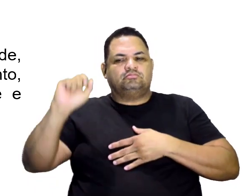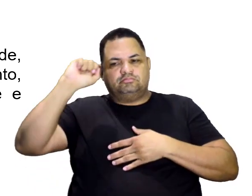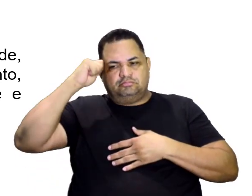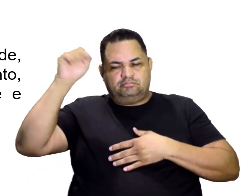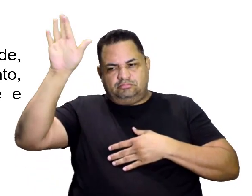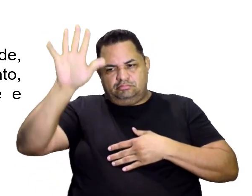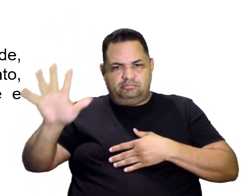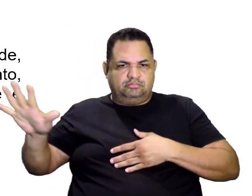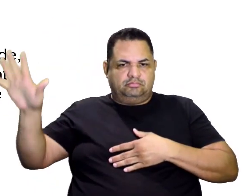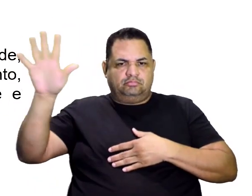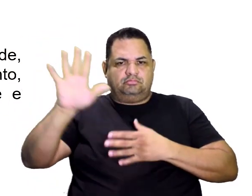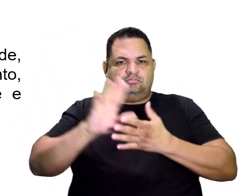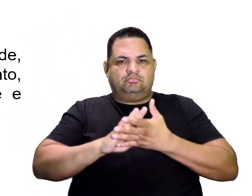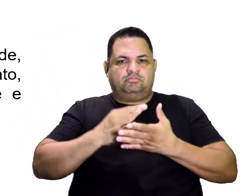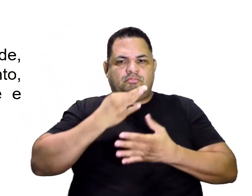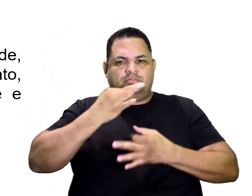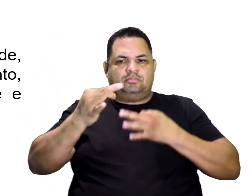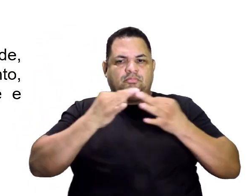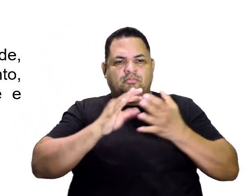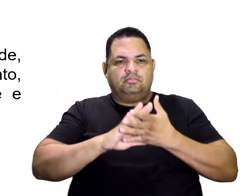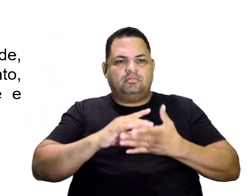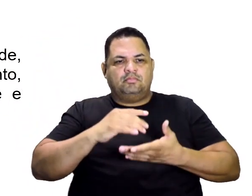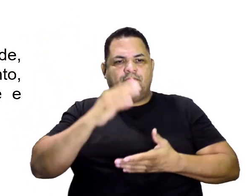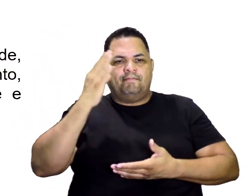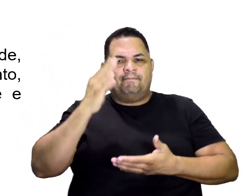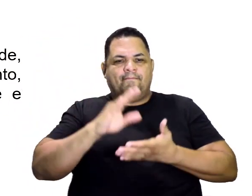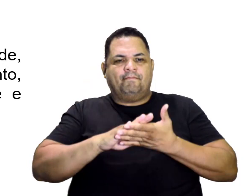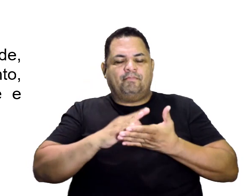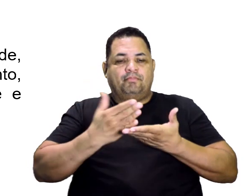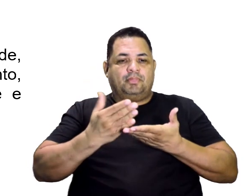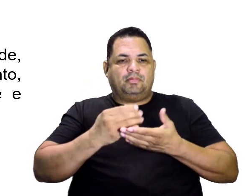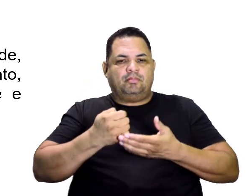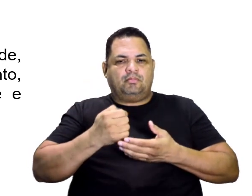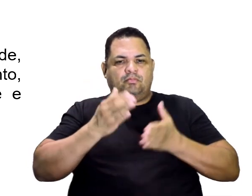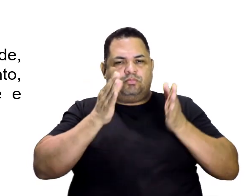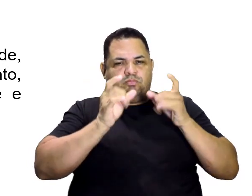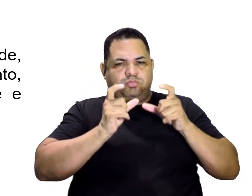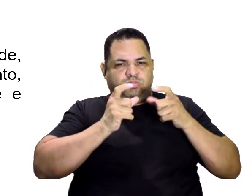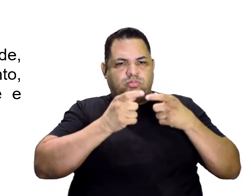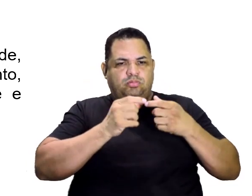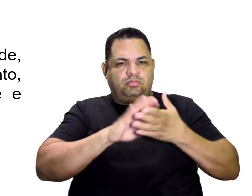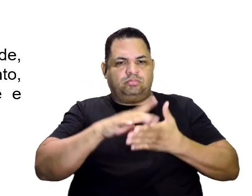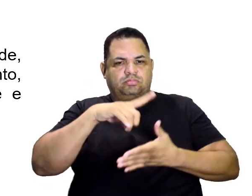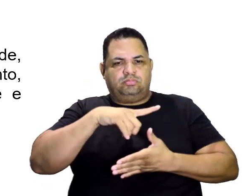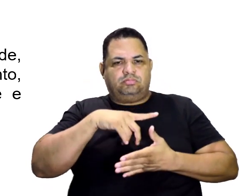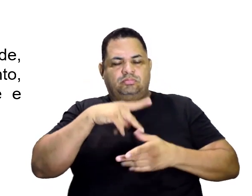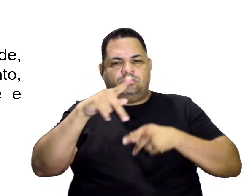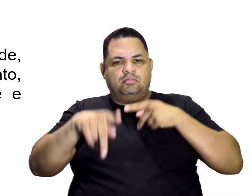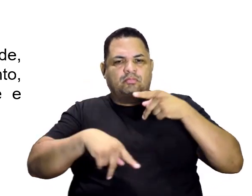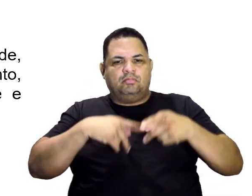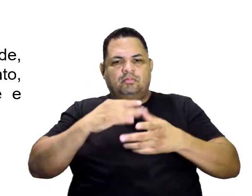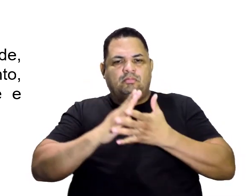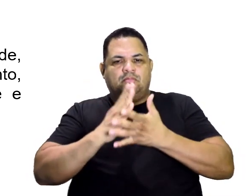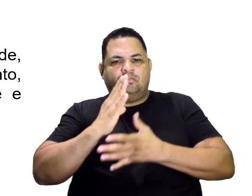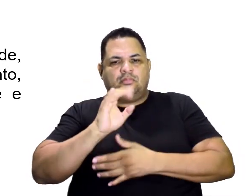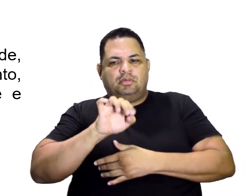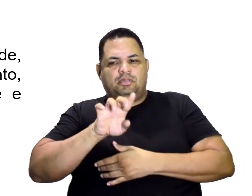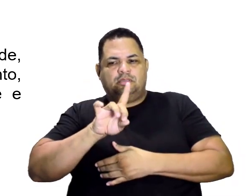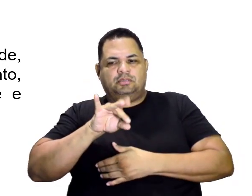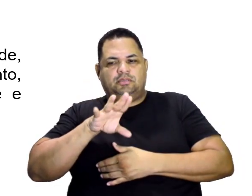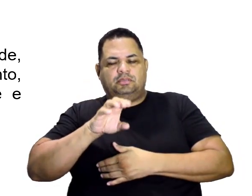centro-sul da África, e é de se supor que pelo menos uma parte deles já chegou ao Brasil